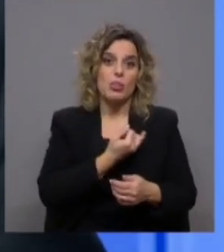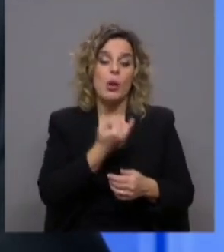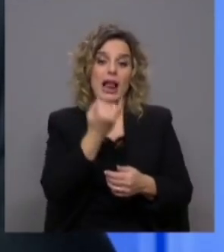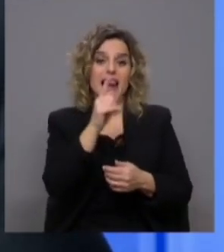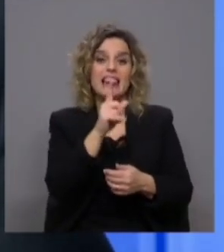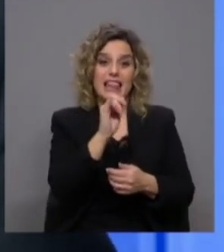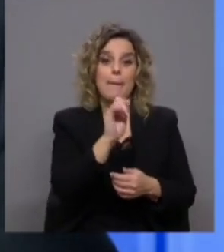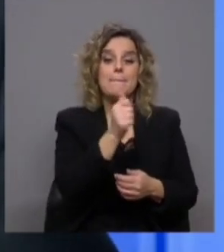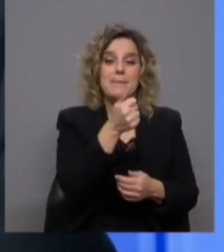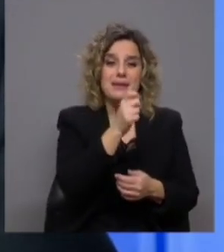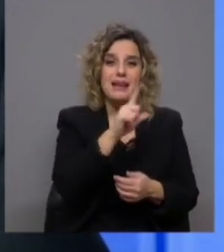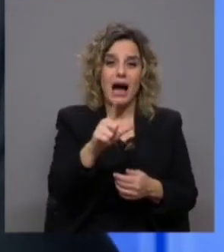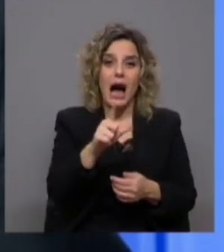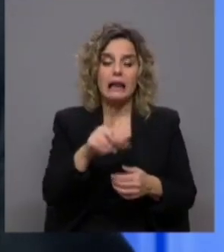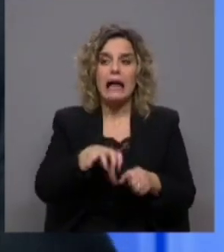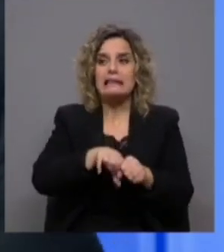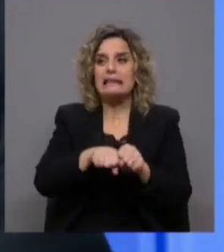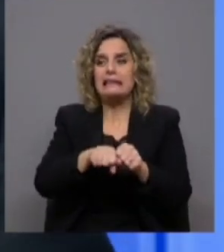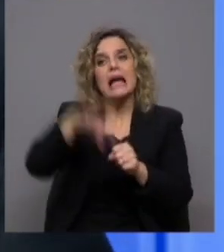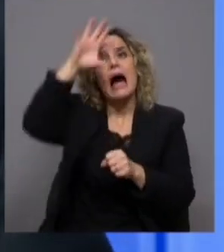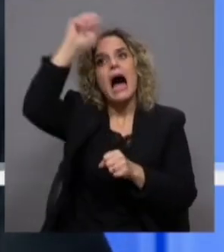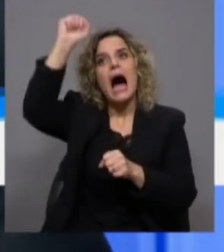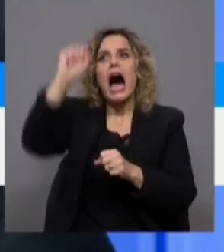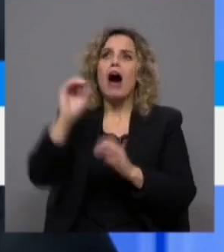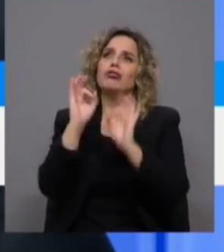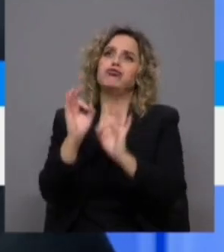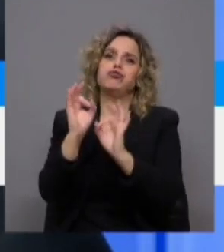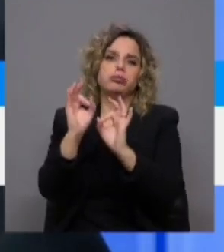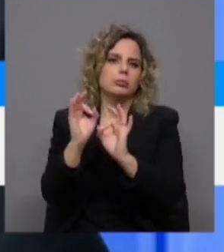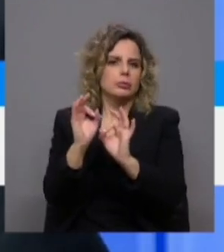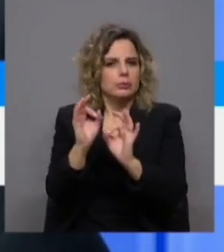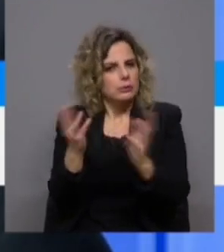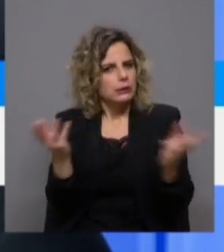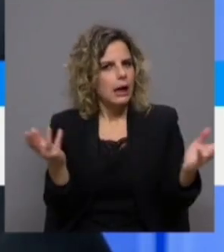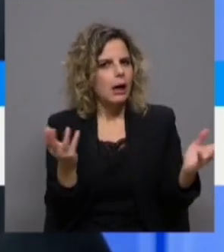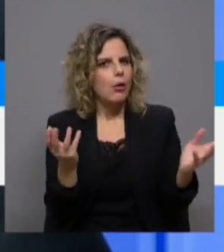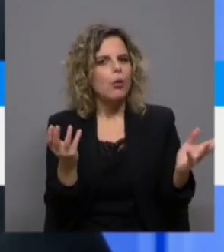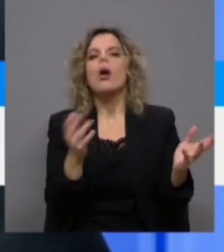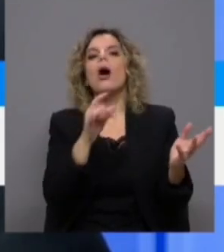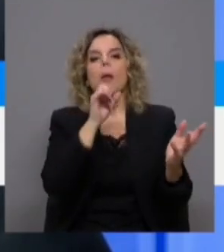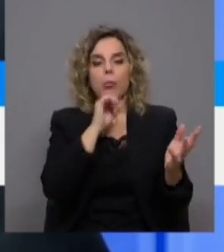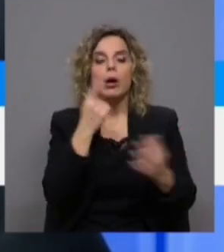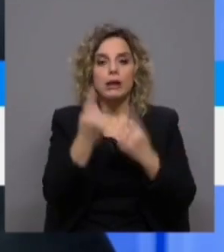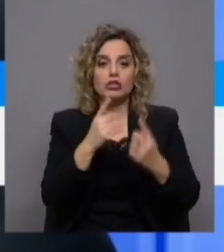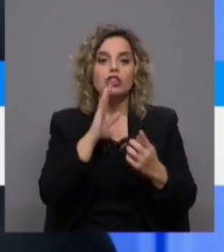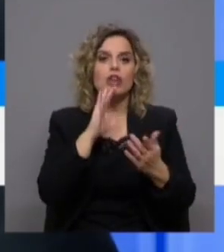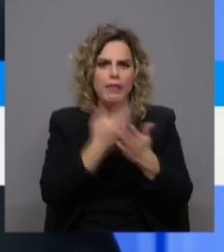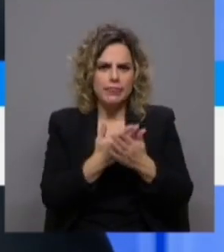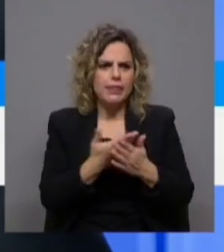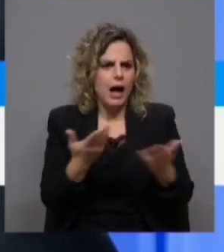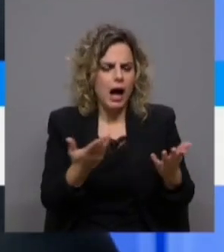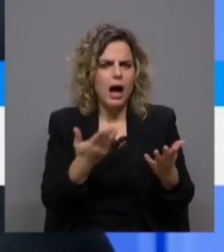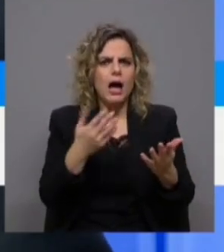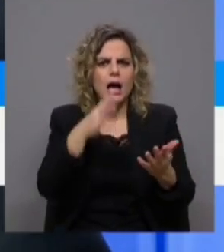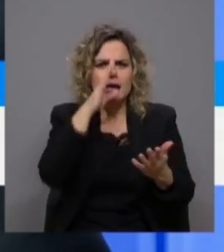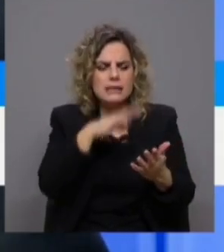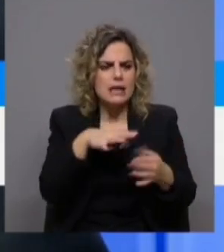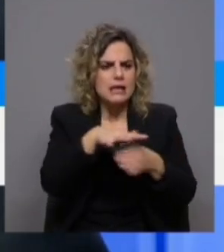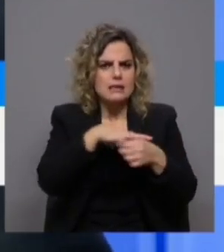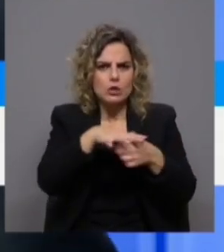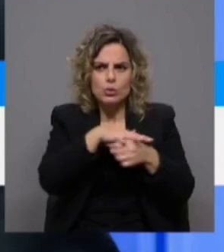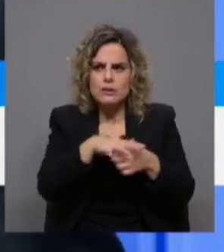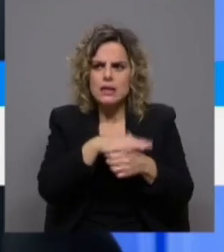o contrário os liberais defendem que o estado existe exatamente para evitar que as situações extremas que possam causar faculdades as pessoas quando elas são completamente